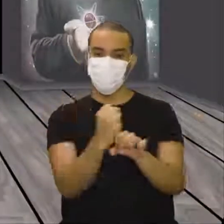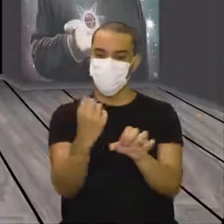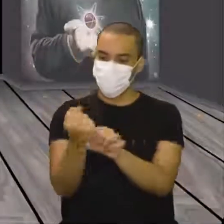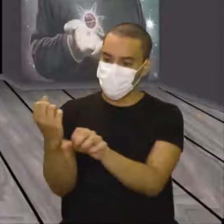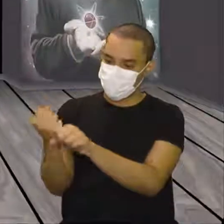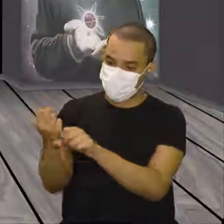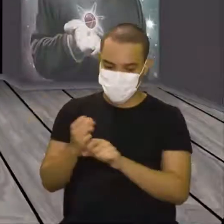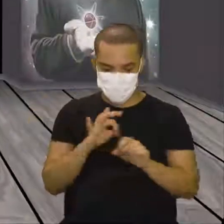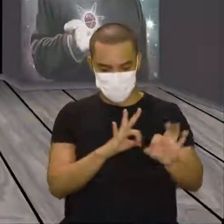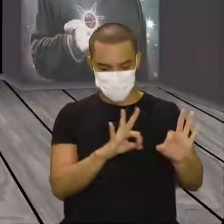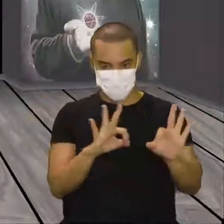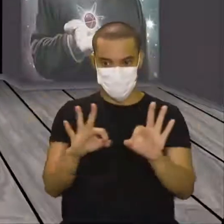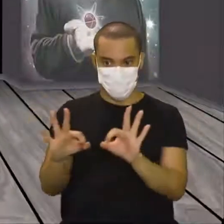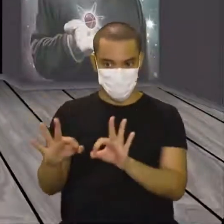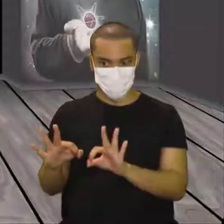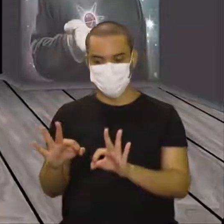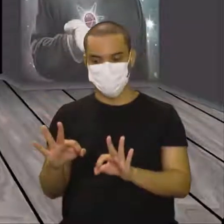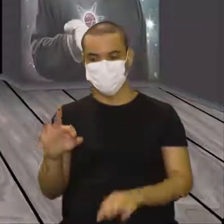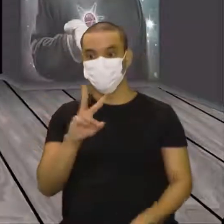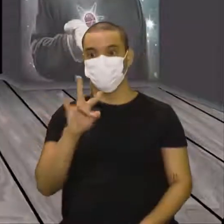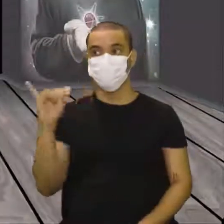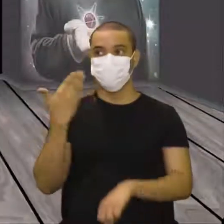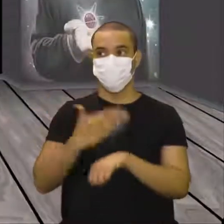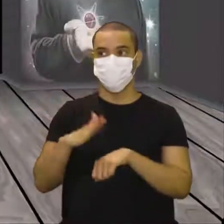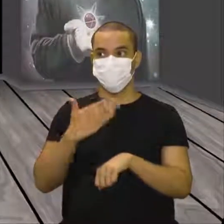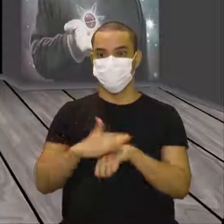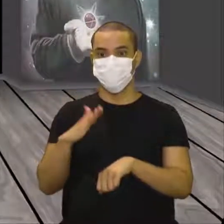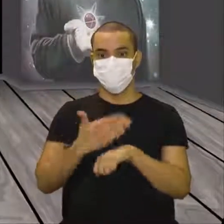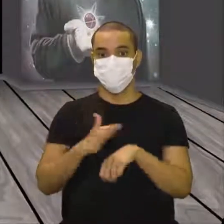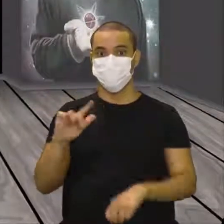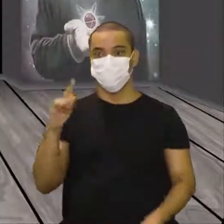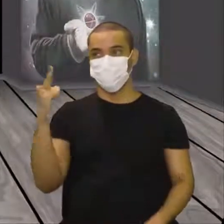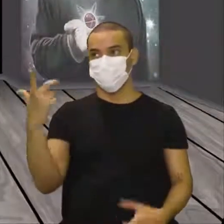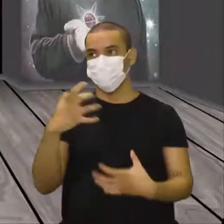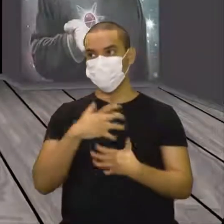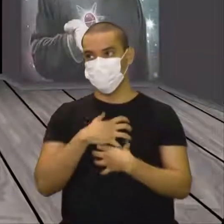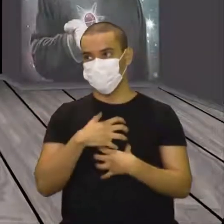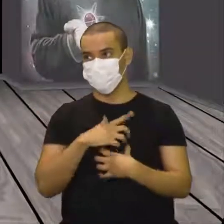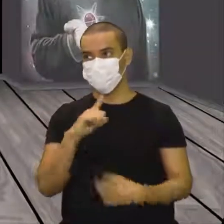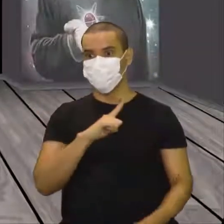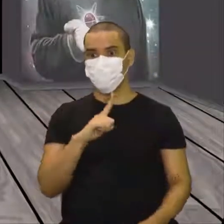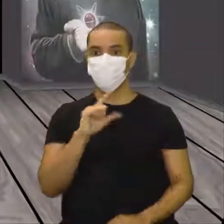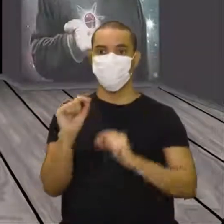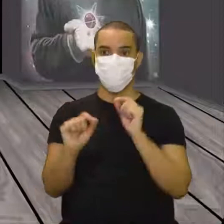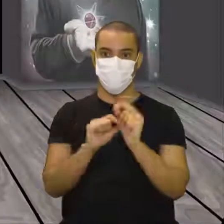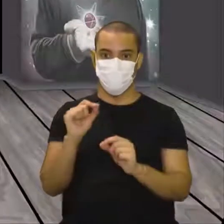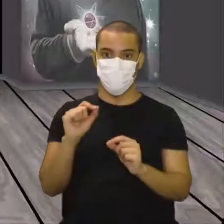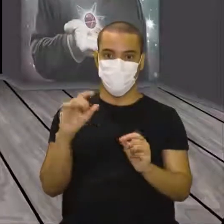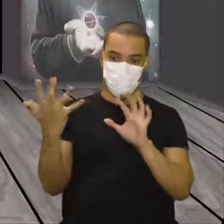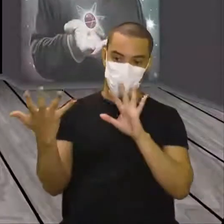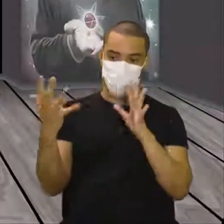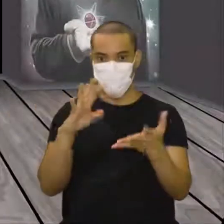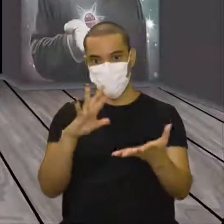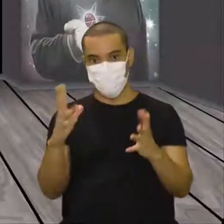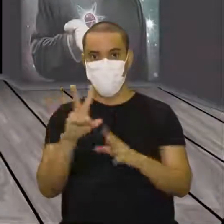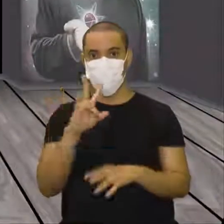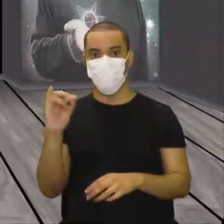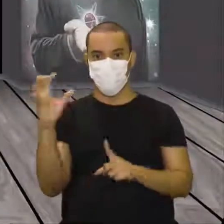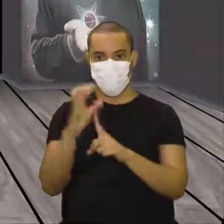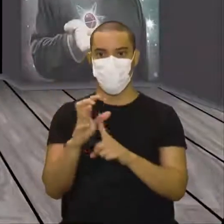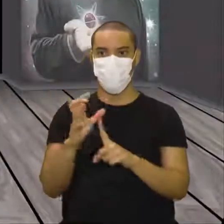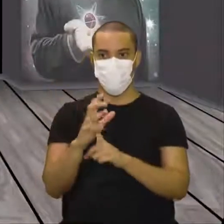os cálculos certinho. Aí você vai para a prática, aí é outra situação. Tem outros fenômenos que vão influenciar naquele teu